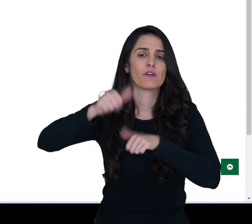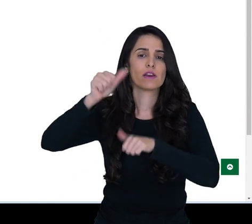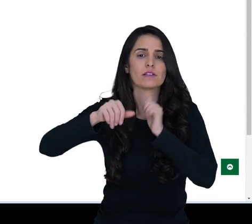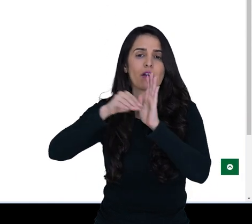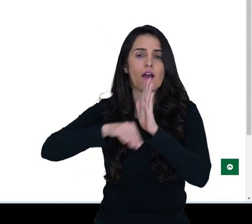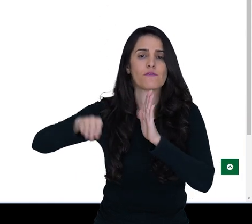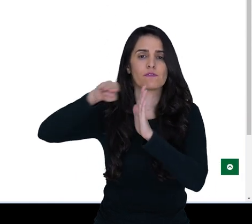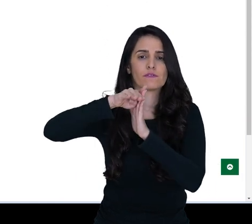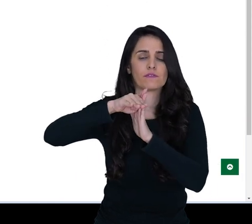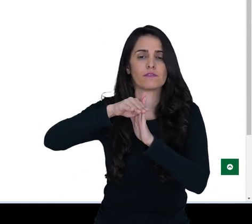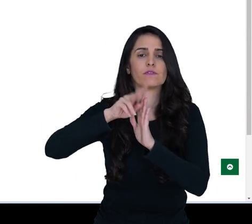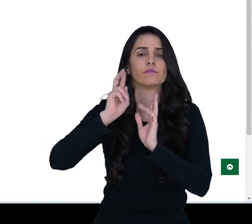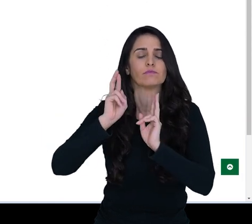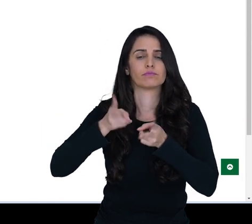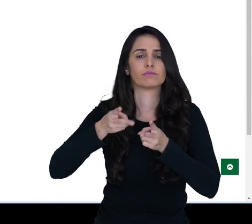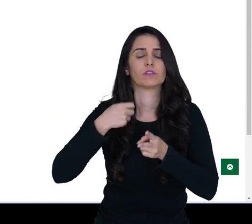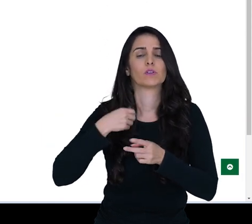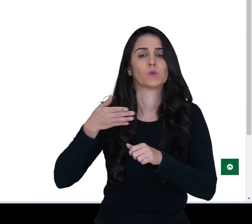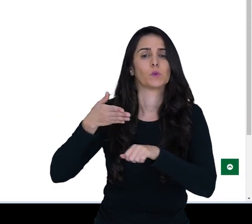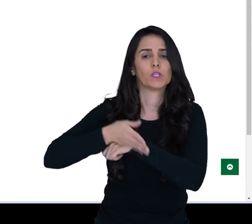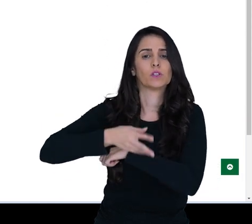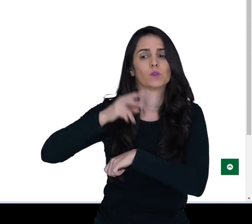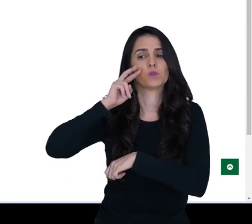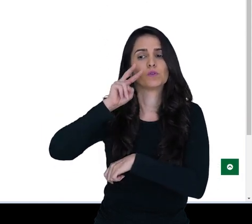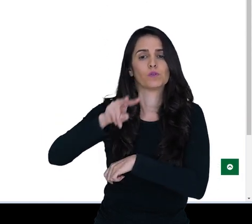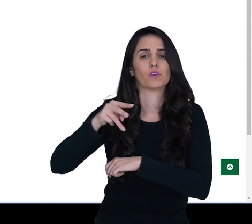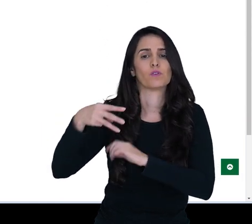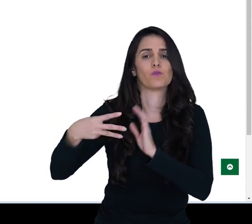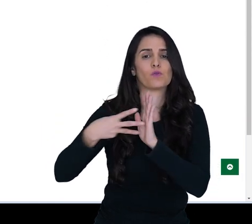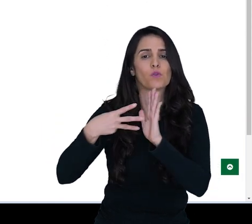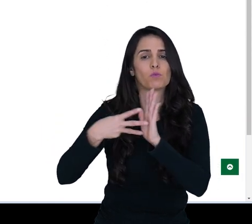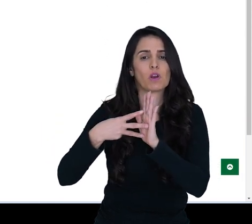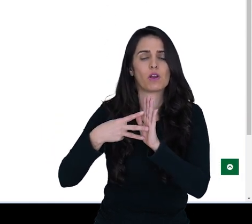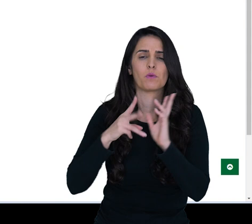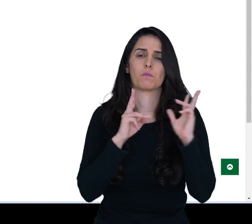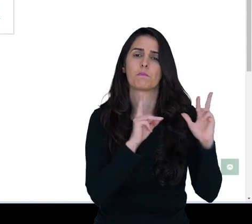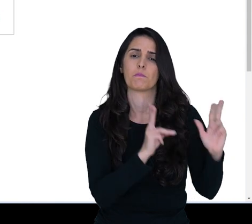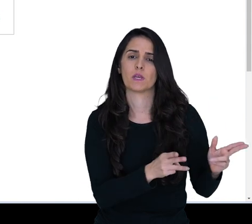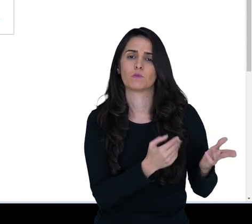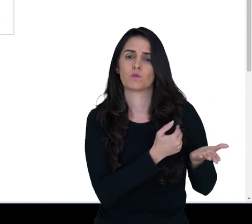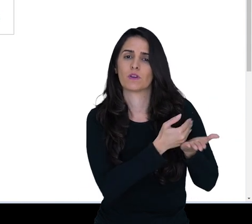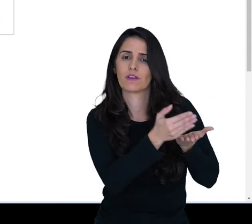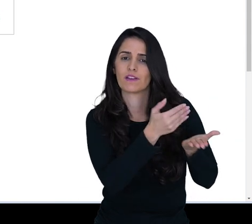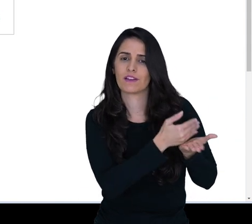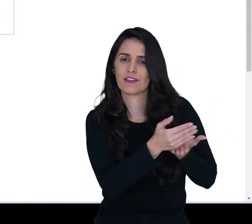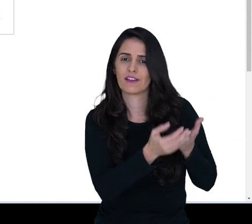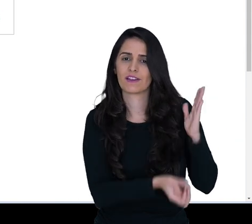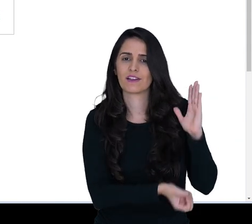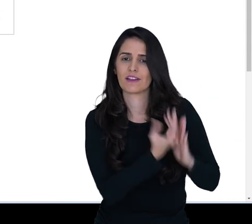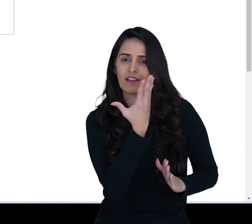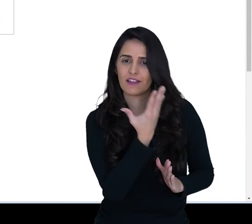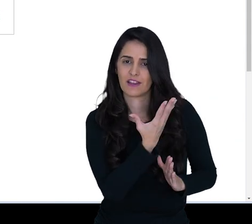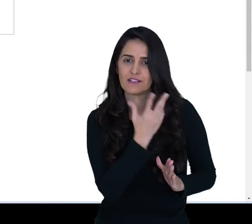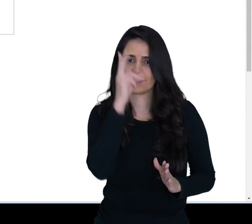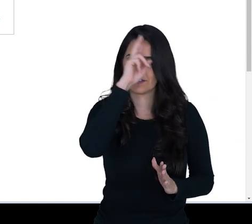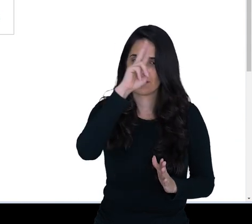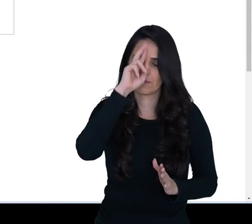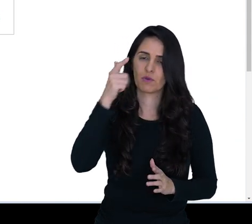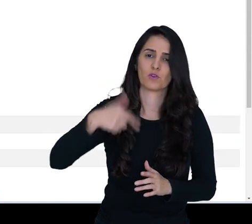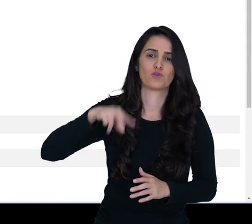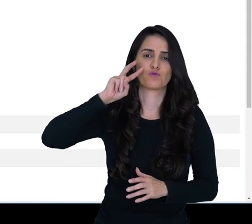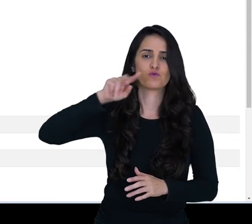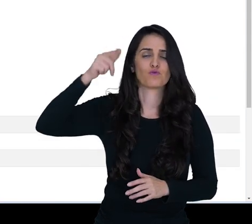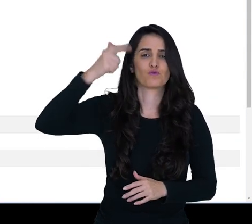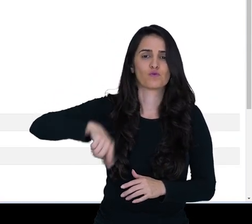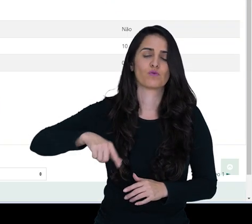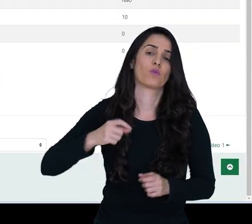verificar o formulário o mesmo que eu visualizei no momento da criação dessa rubrica ou então